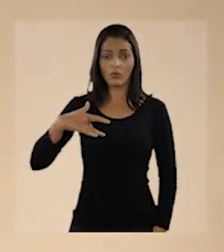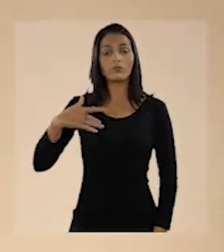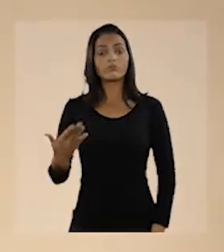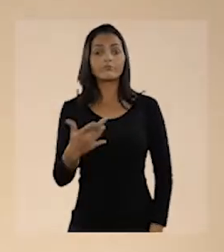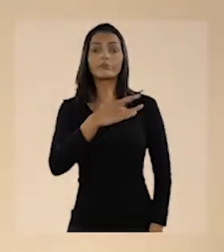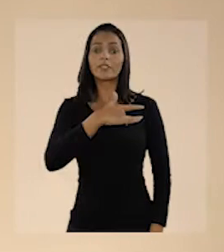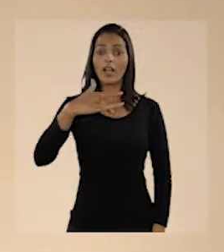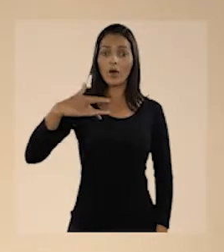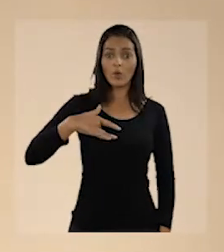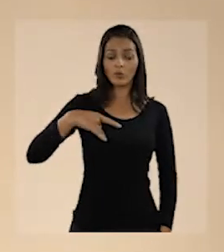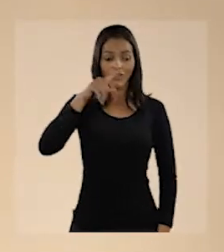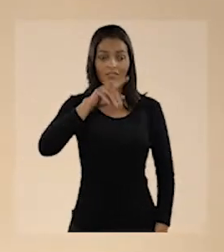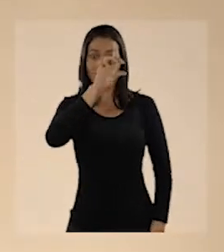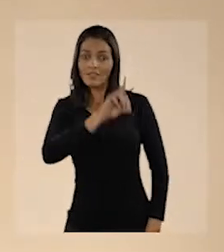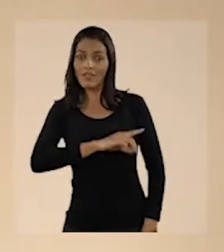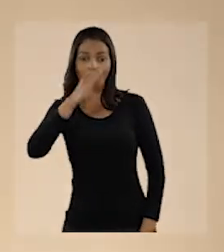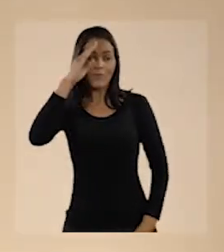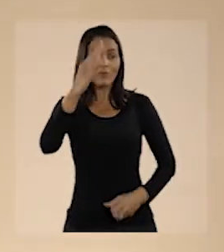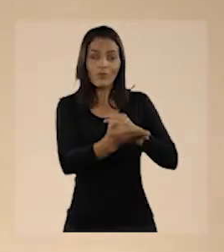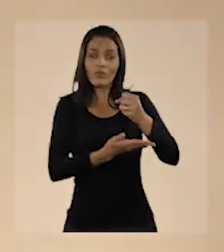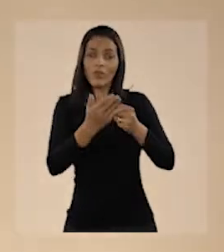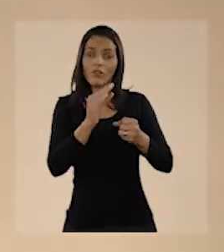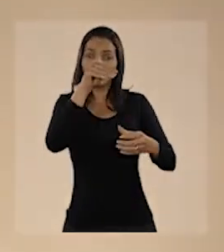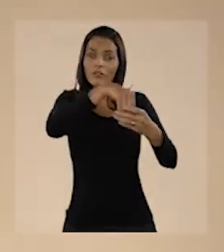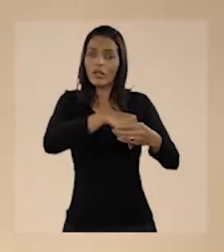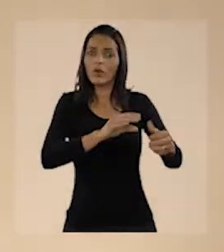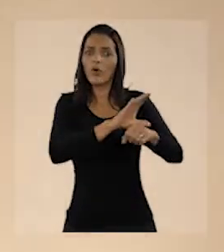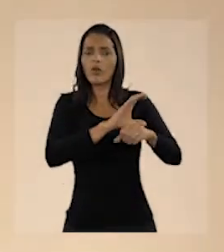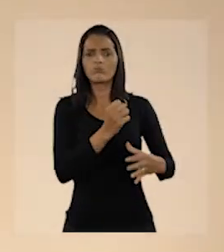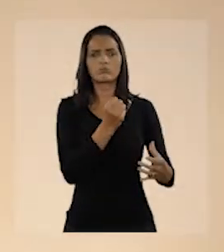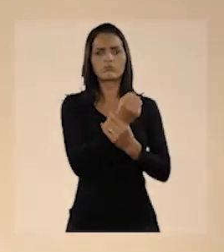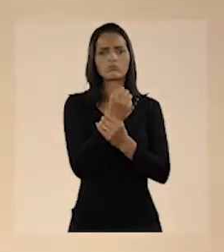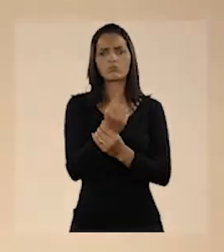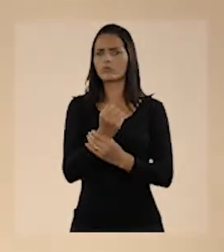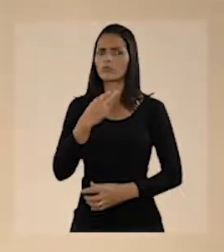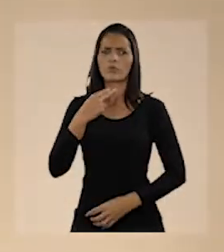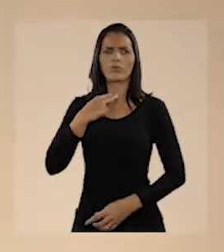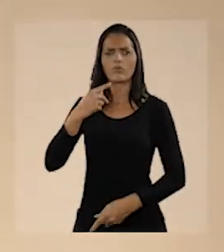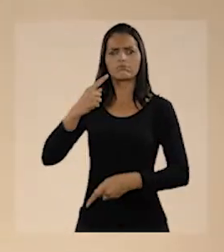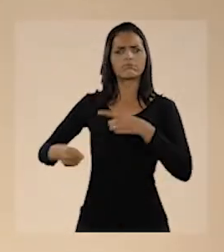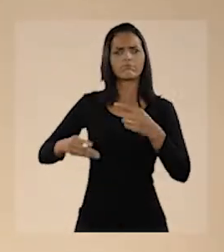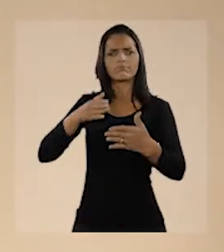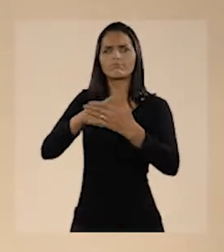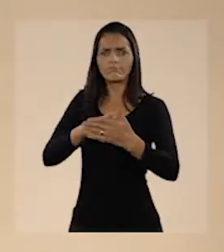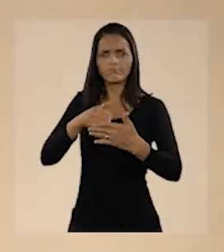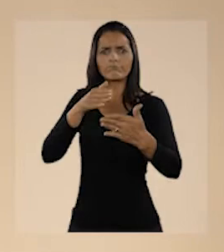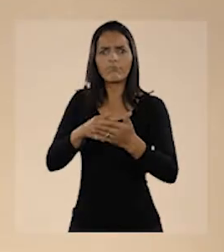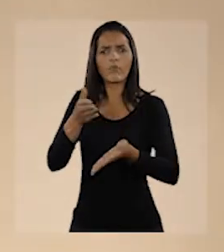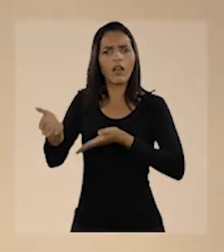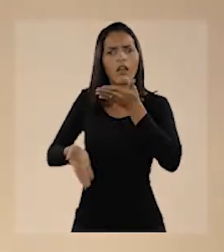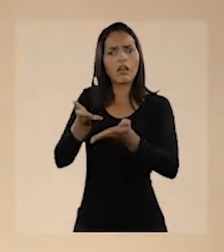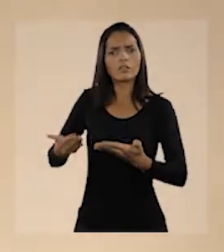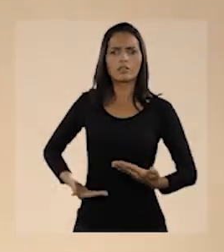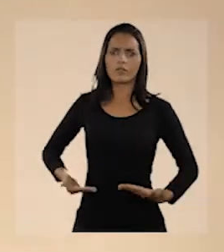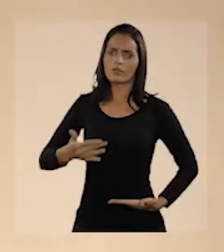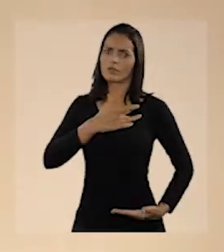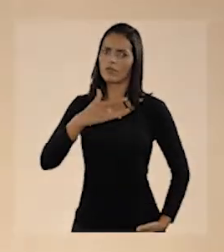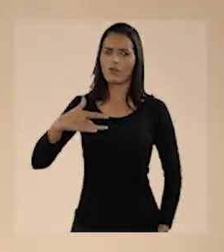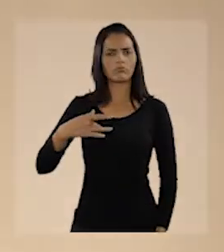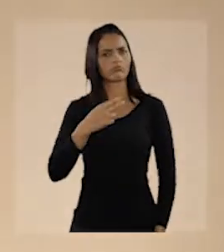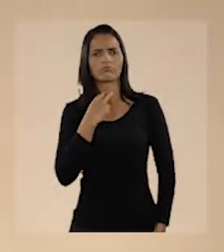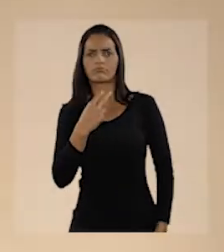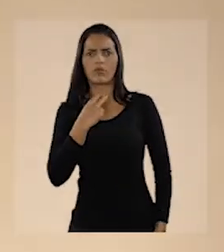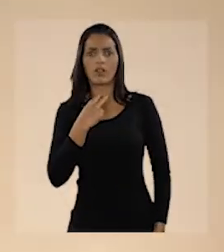ao consumidor dos planos de saúde. Saúde é direito fundamental garantido constitucionalmente. Não se pode